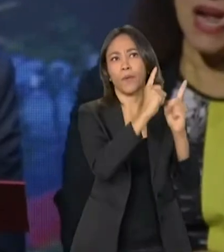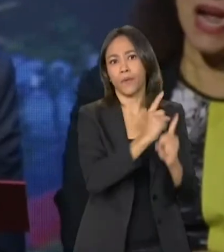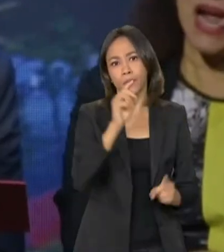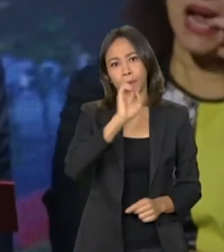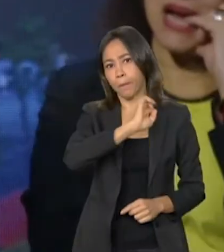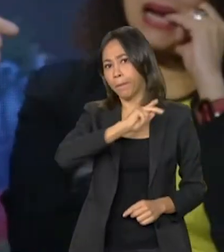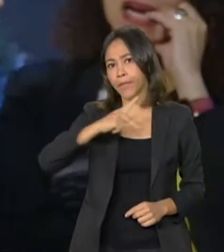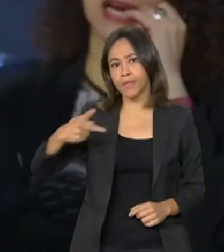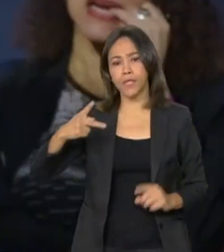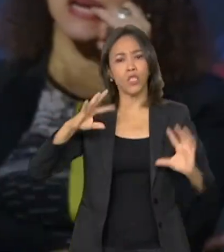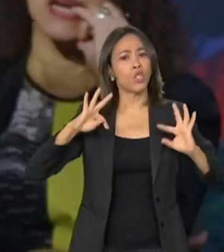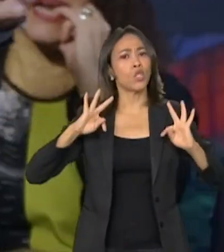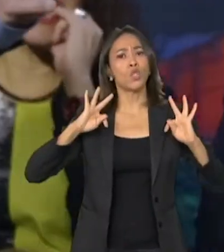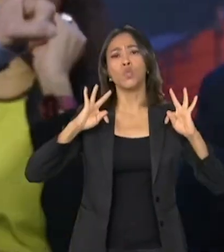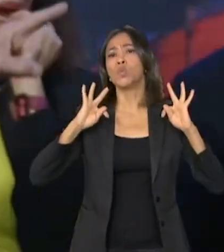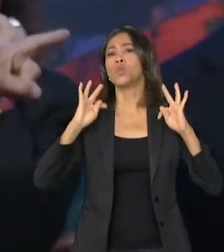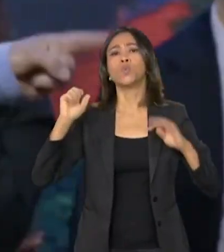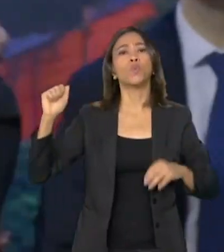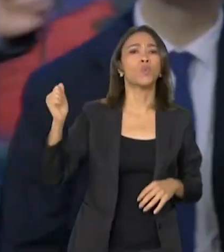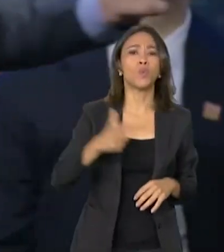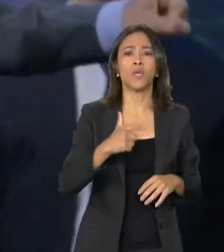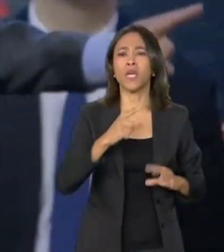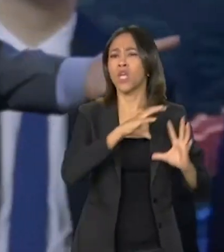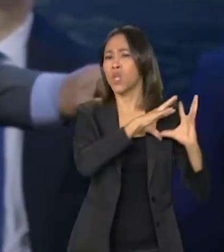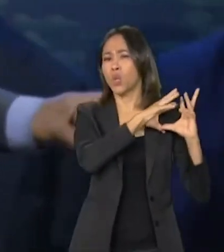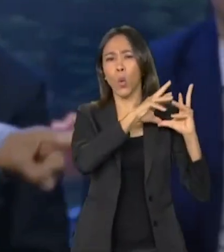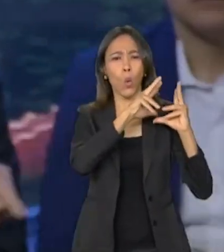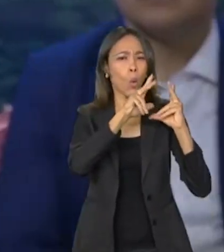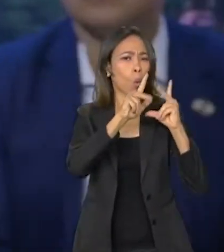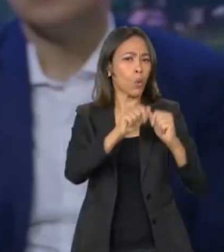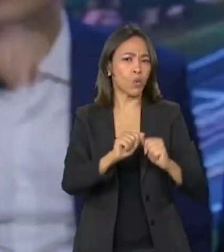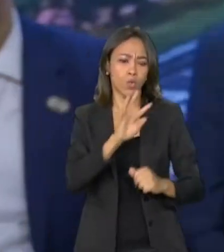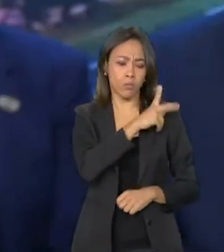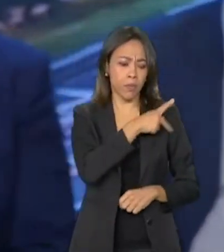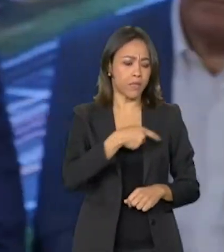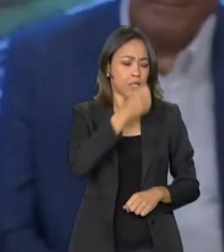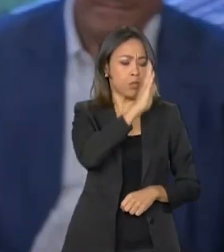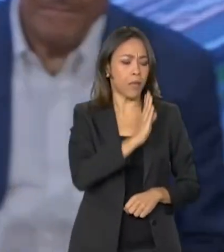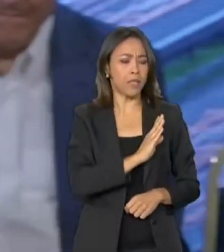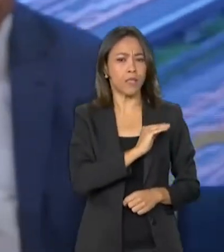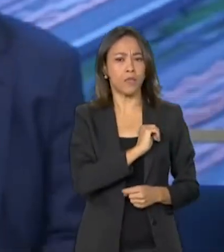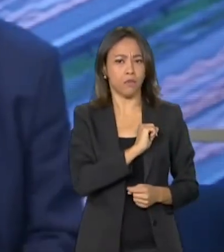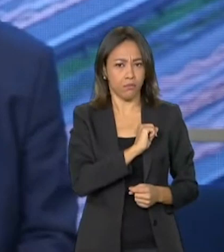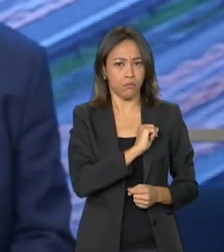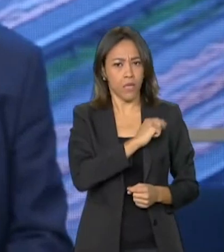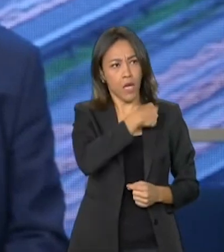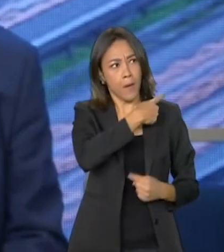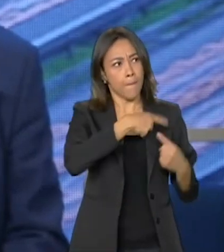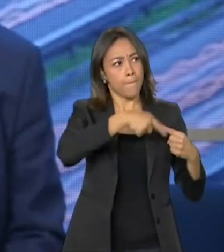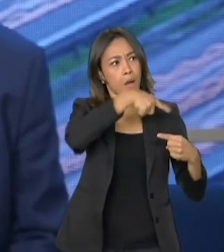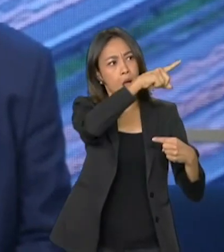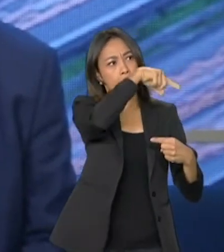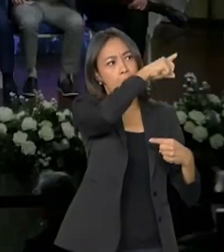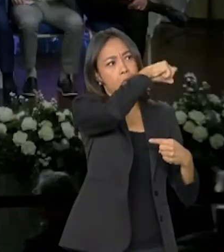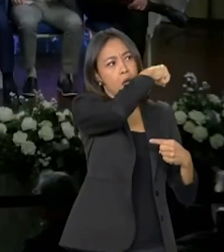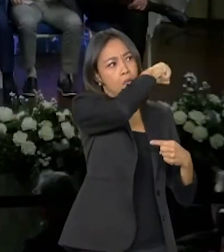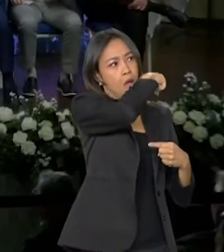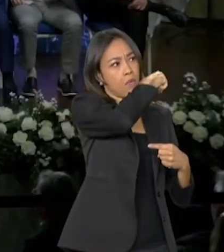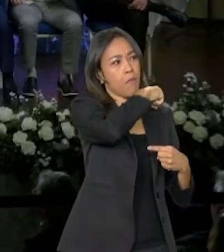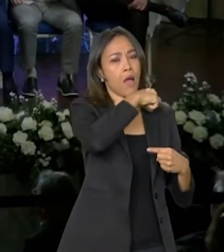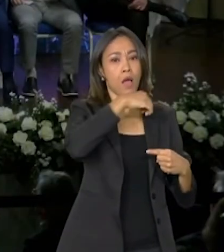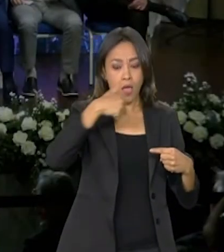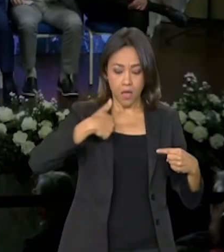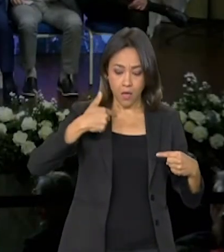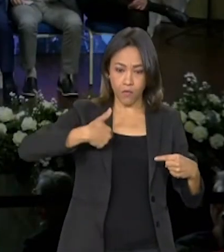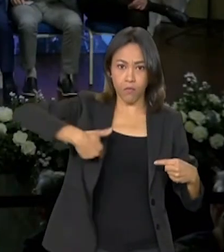que todos os presidentes da República que passaram pelo Brasil, até sobre mim mesmo, até sobre o meu